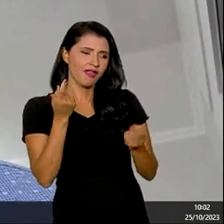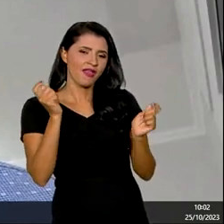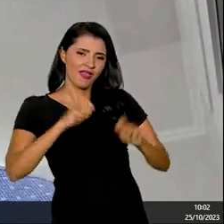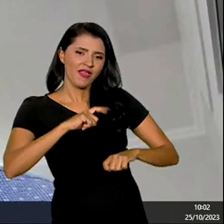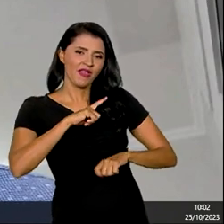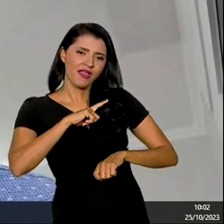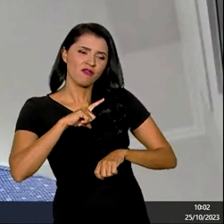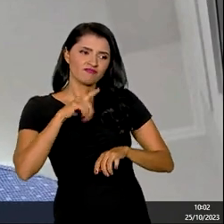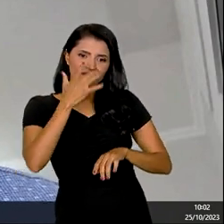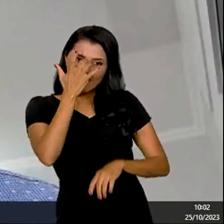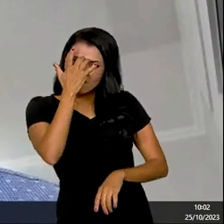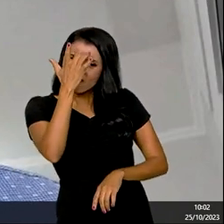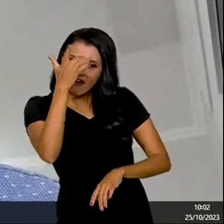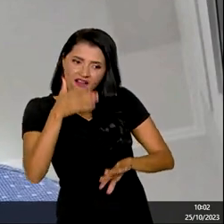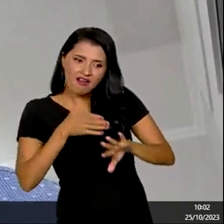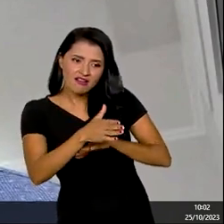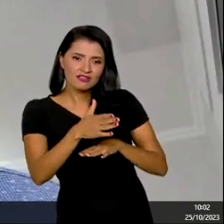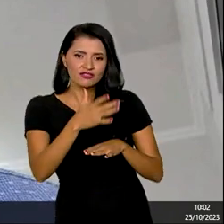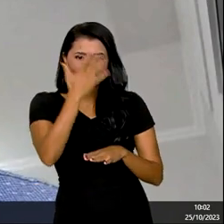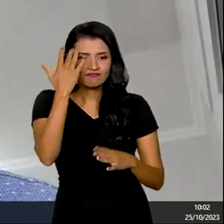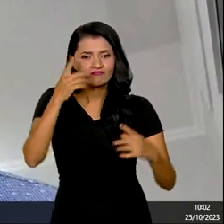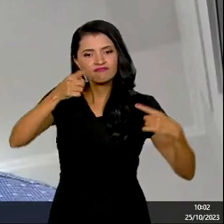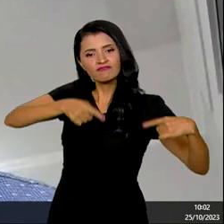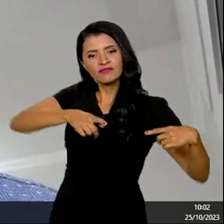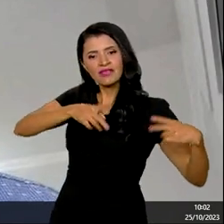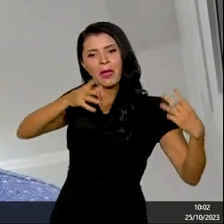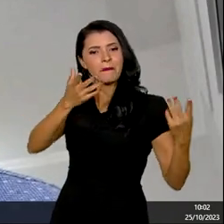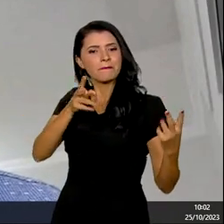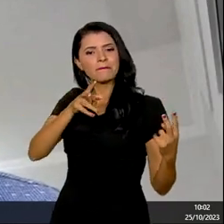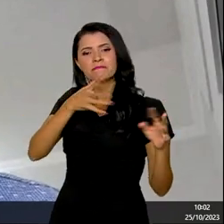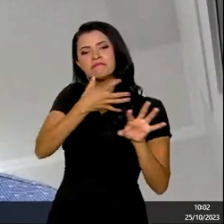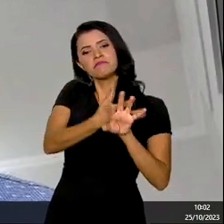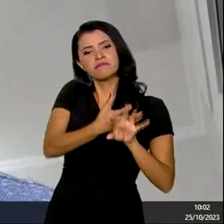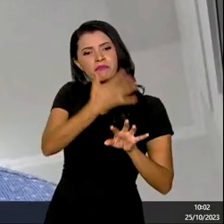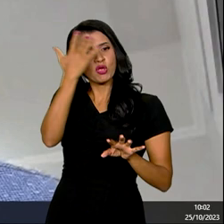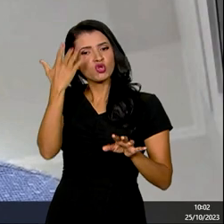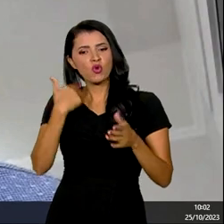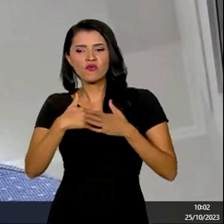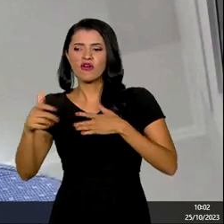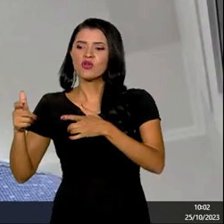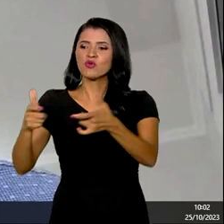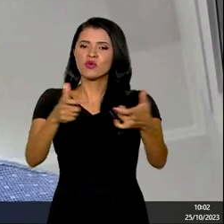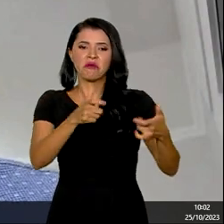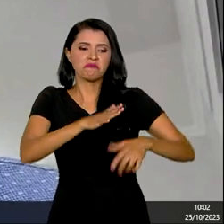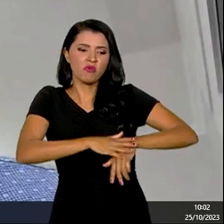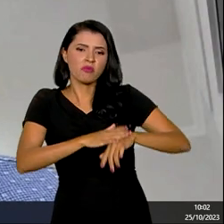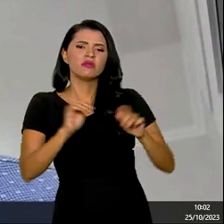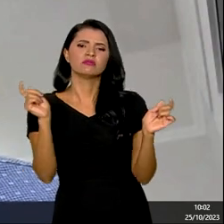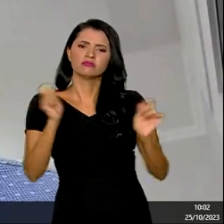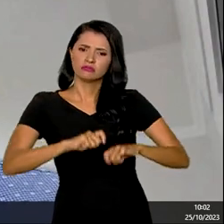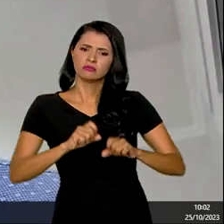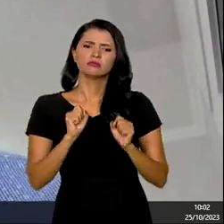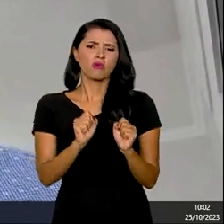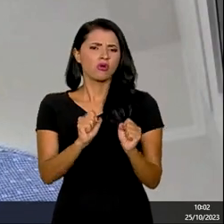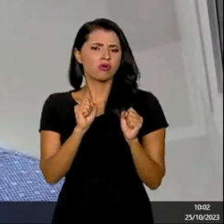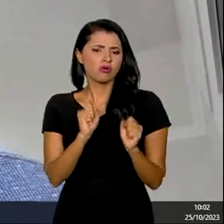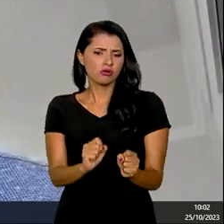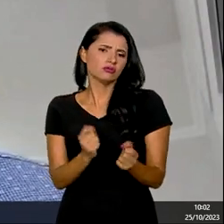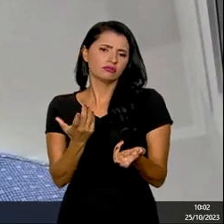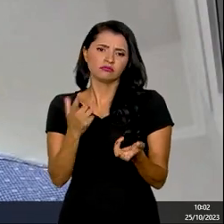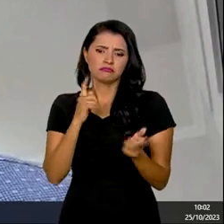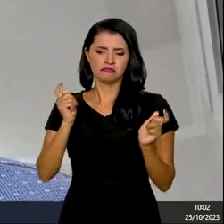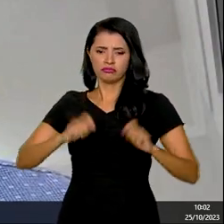a facilidade de estar com as pessoas em diversos locais, em diversos momentos, tá? E de uma